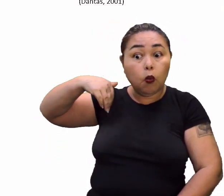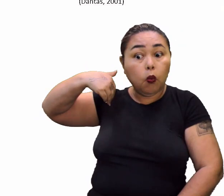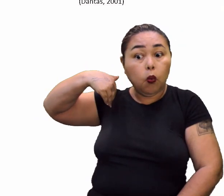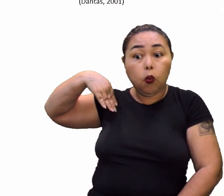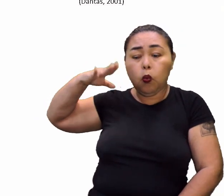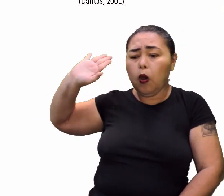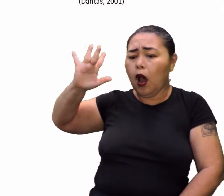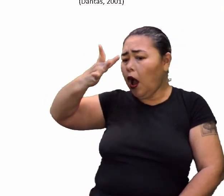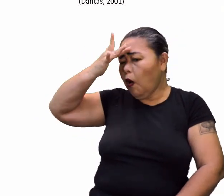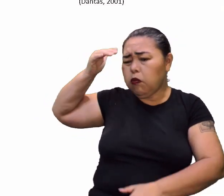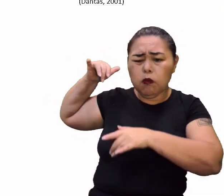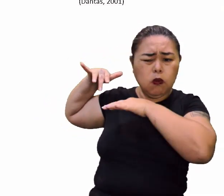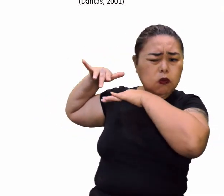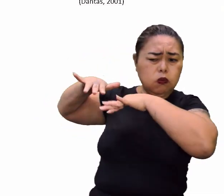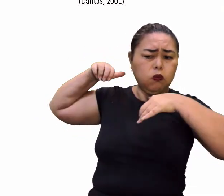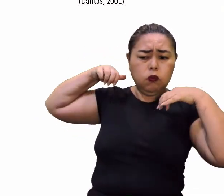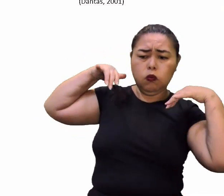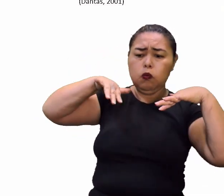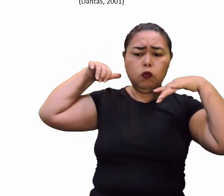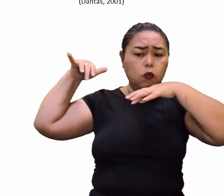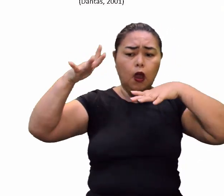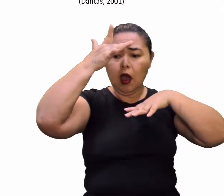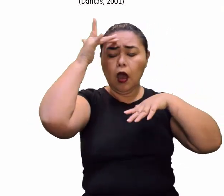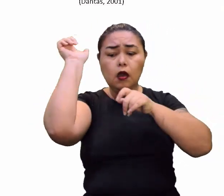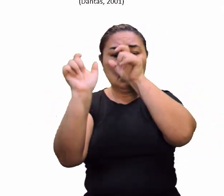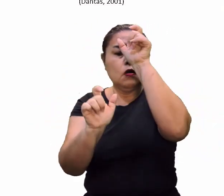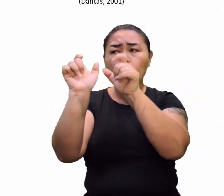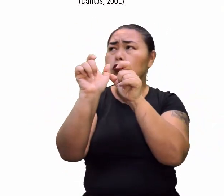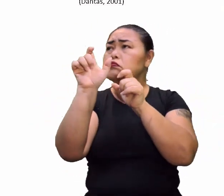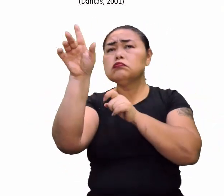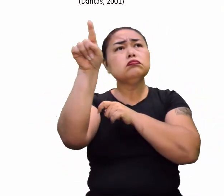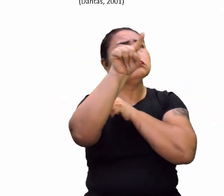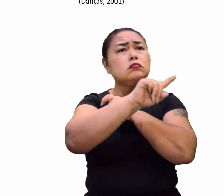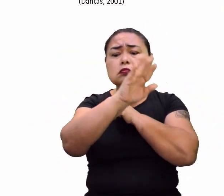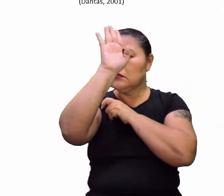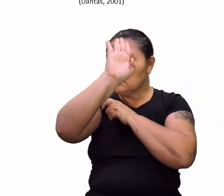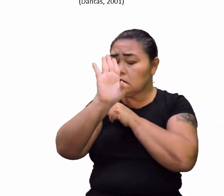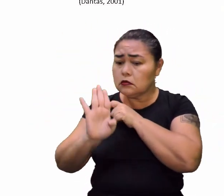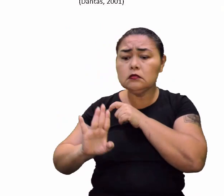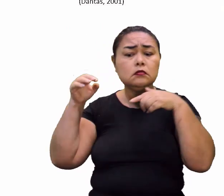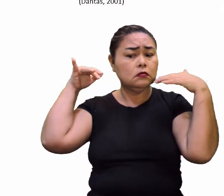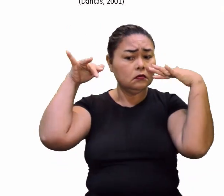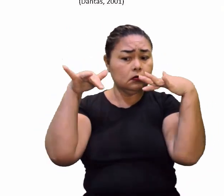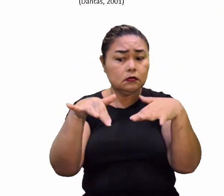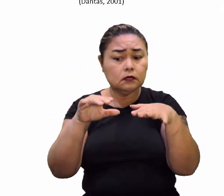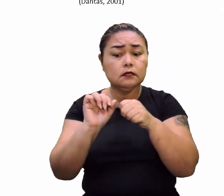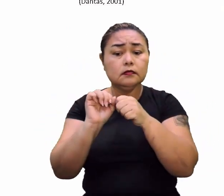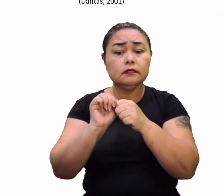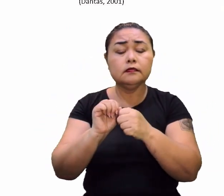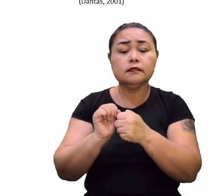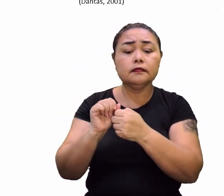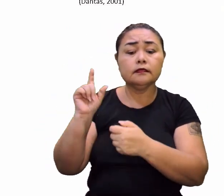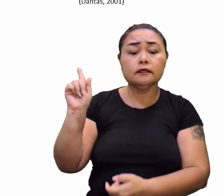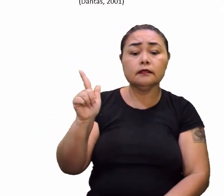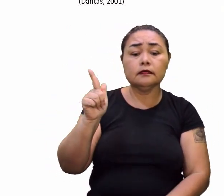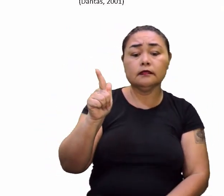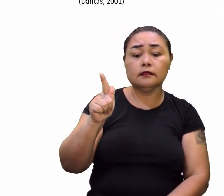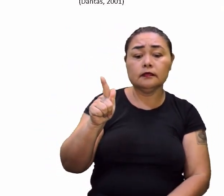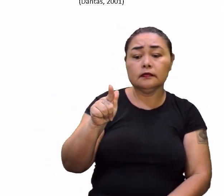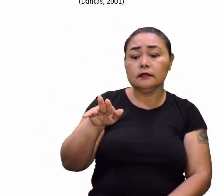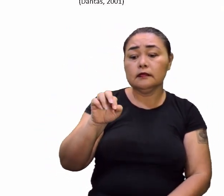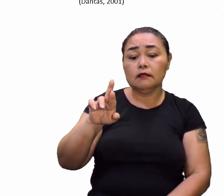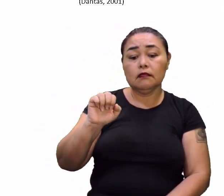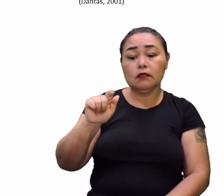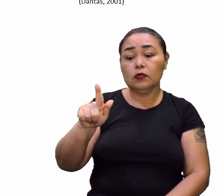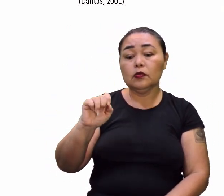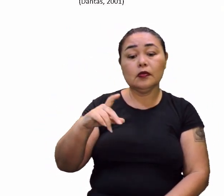Foi um ciclo muito intenso de chegada de pessoas de todo lugar do Brasil. Olha só esse gurgel, quanto que